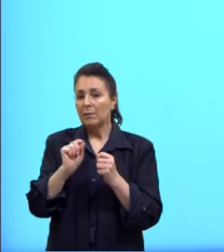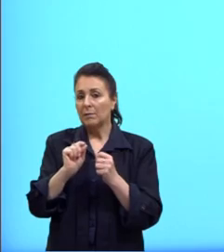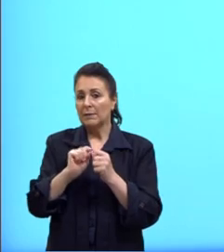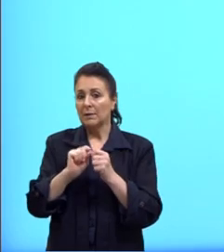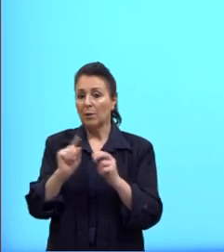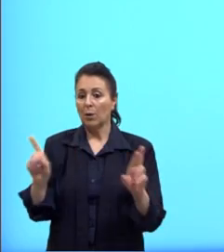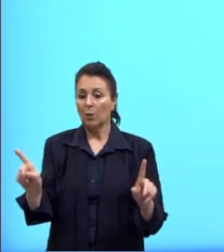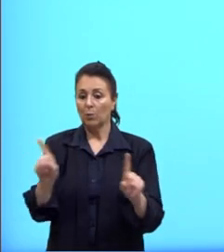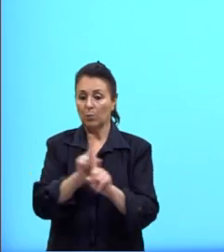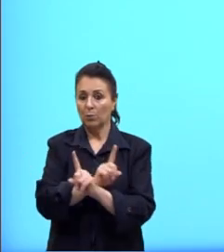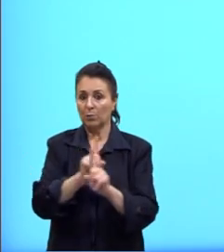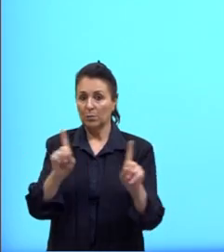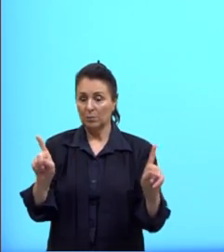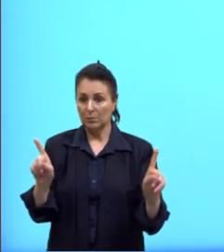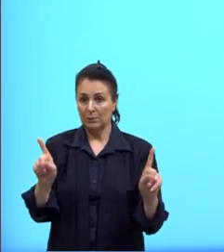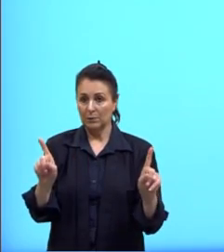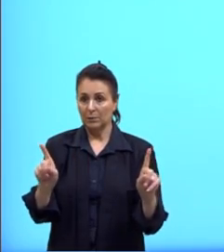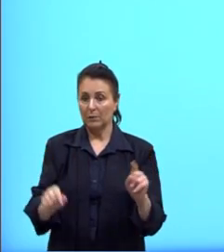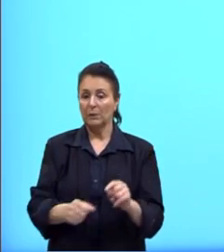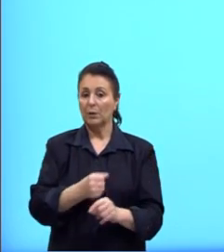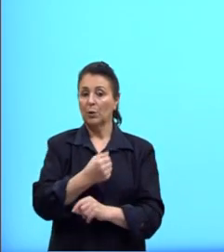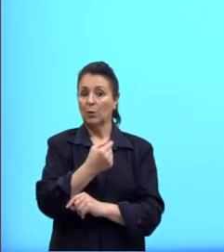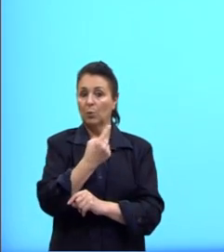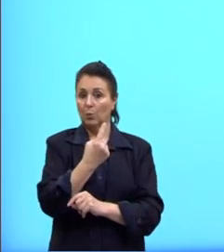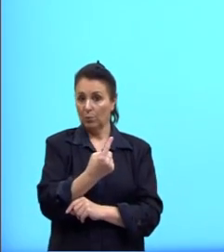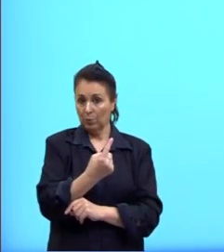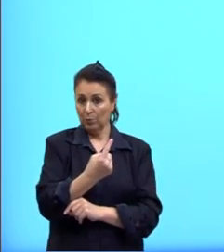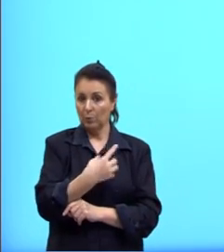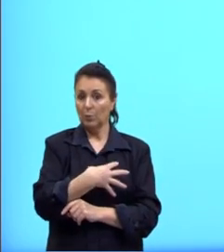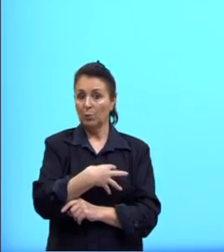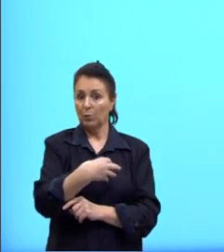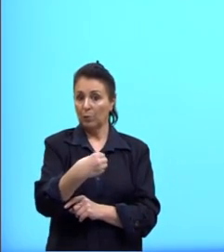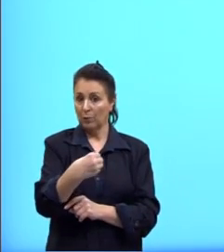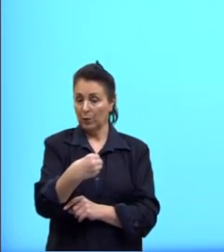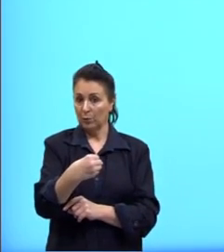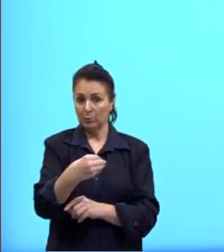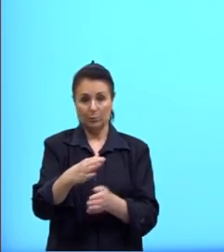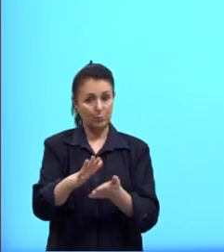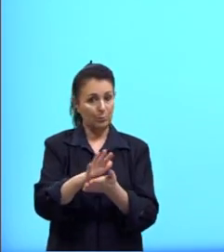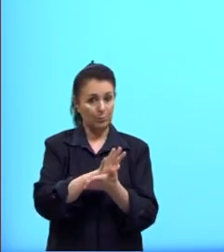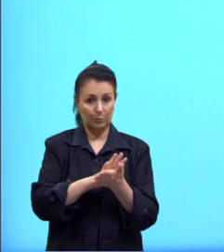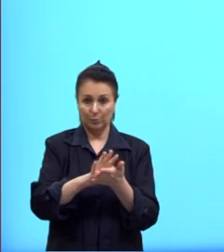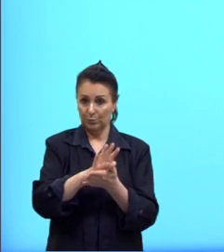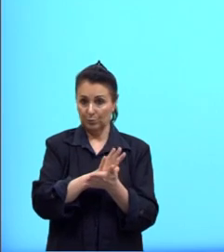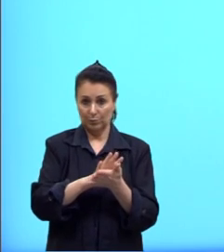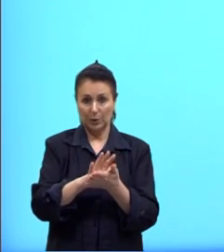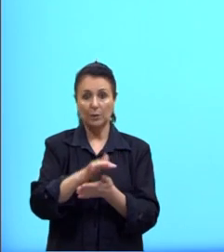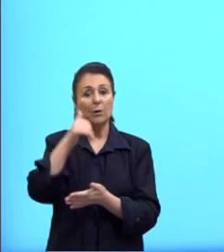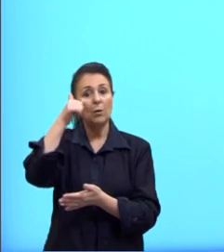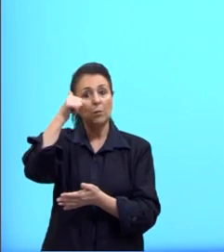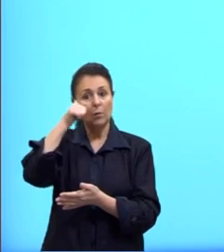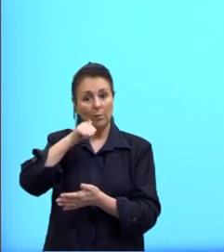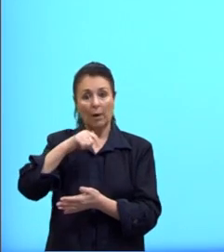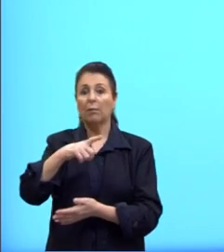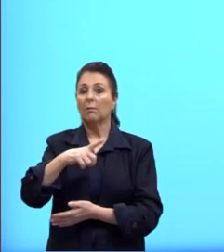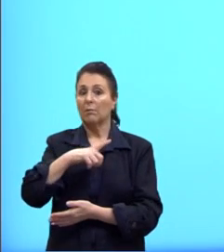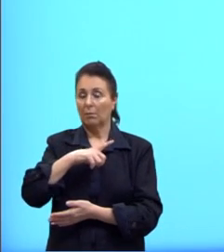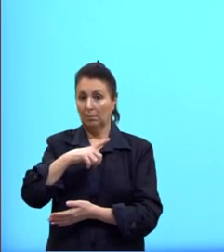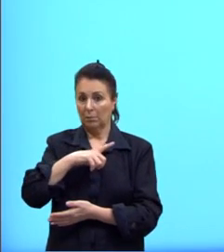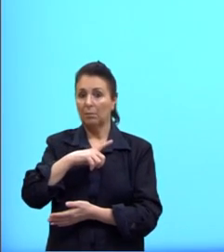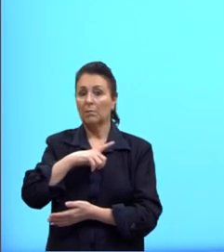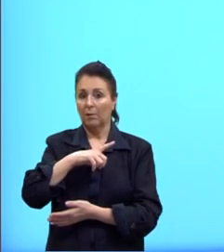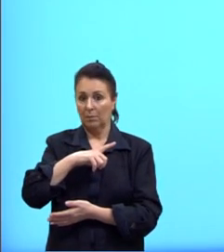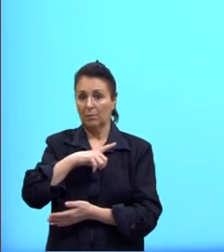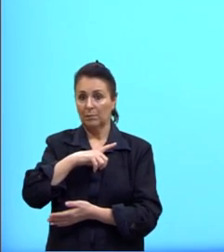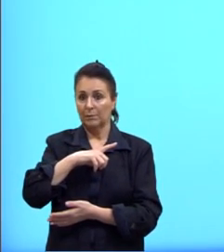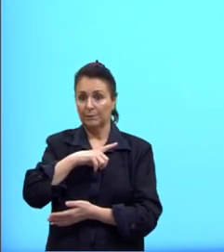fazendo o cruzamento vai gerar um filho sem uma ferir uma mulher portadora uma